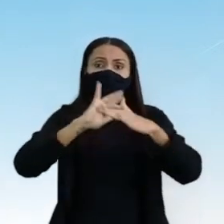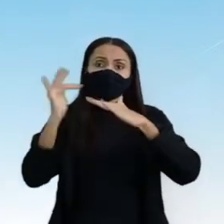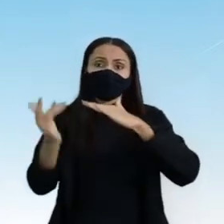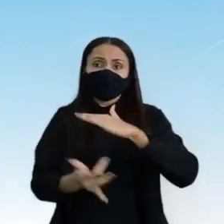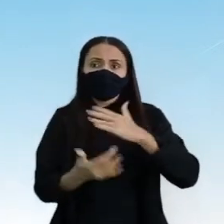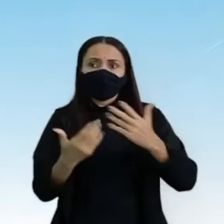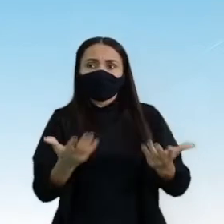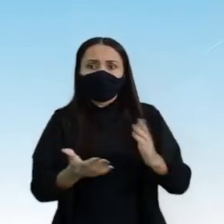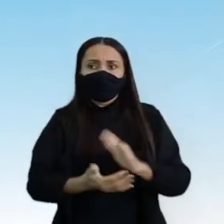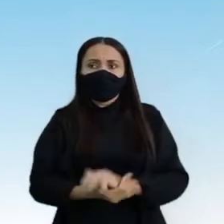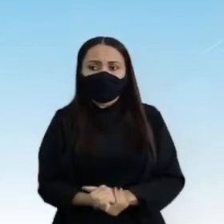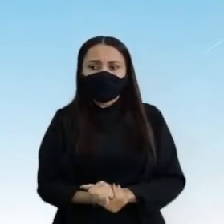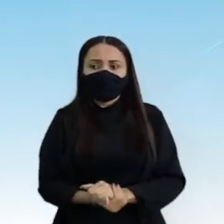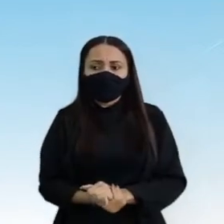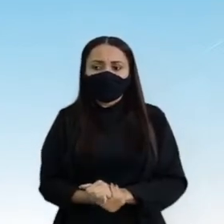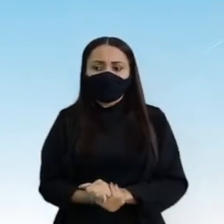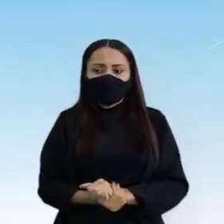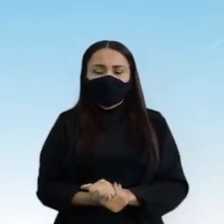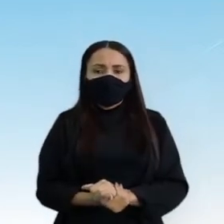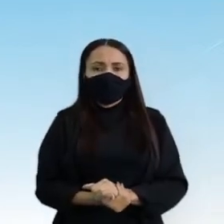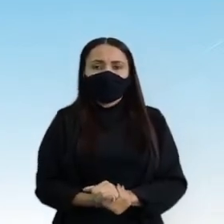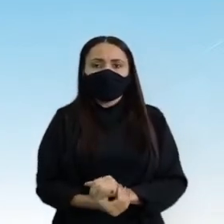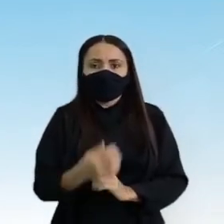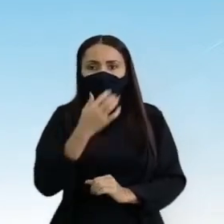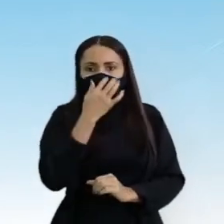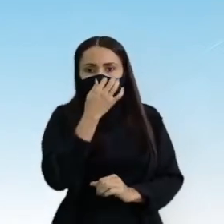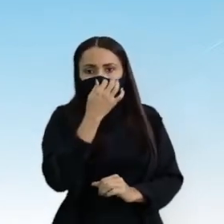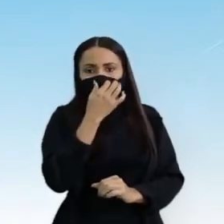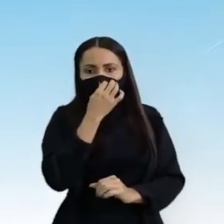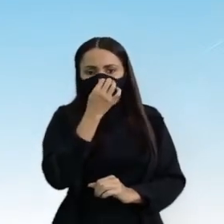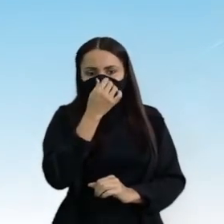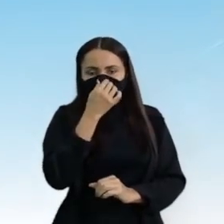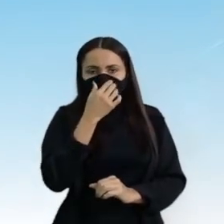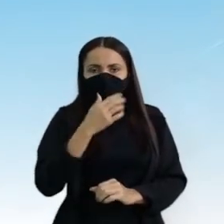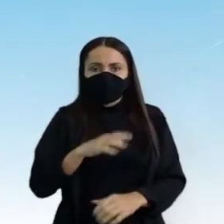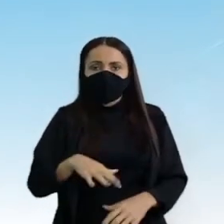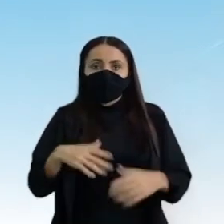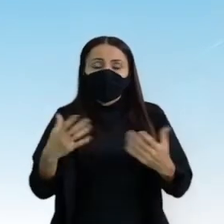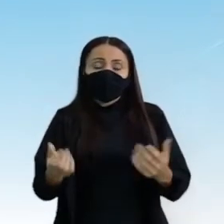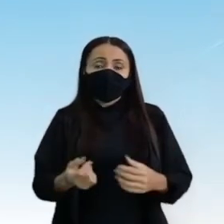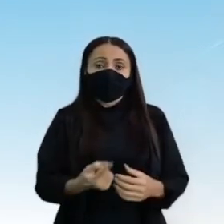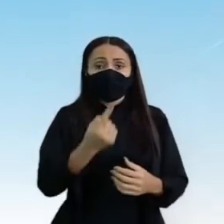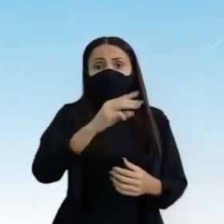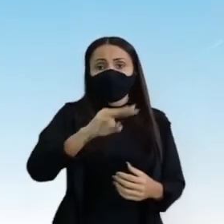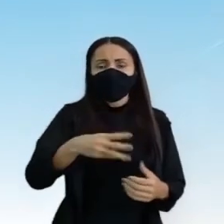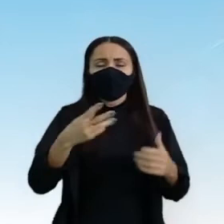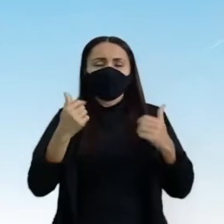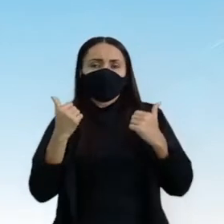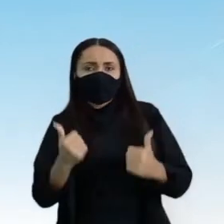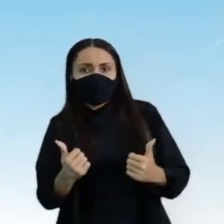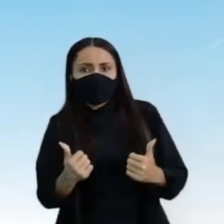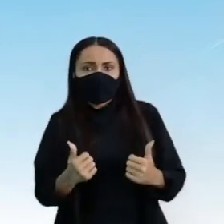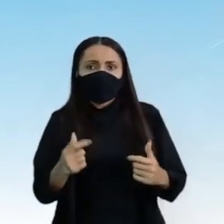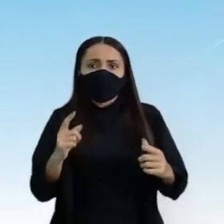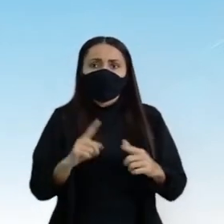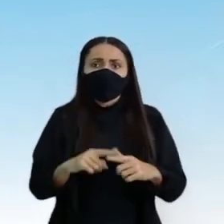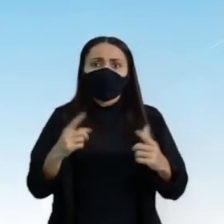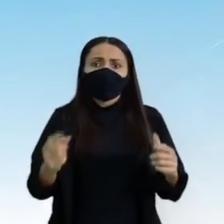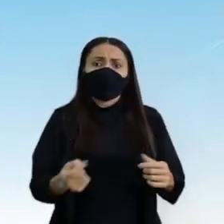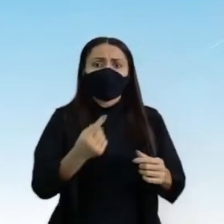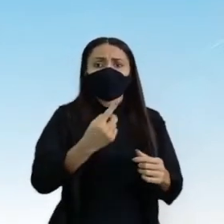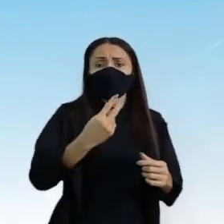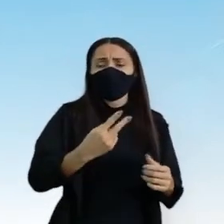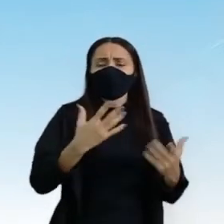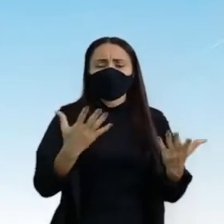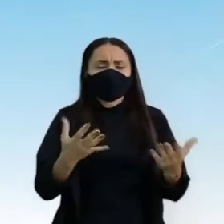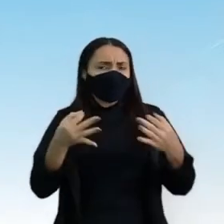sociais. Se as pessoas vão se importar ou não, isso não vem ao caso. Se ela der 1 milhão, 1000 likes, beleza. Mas também se der 1 ou 2,